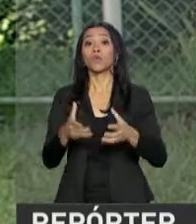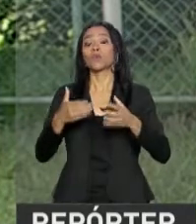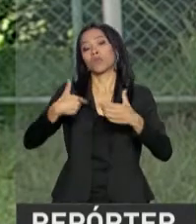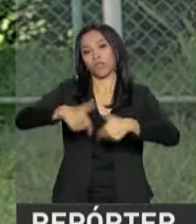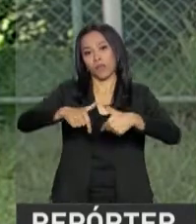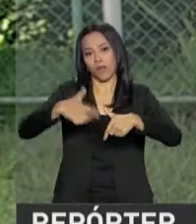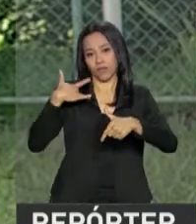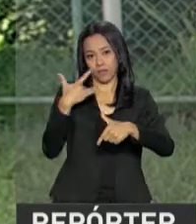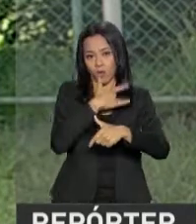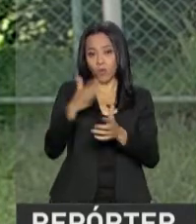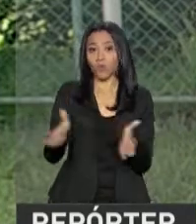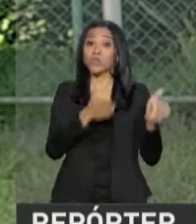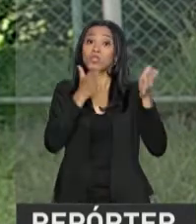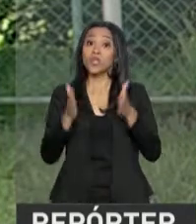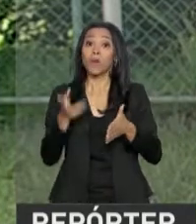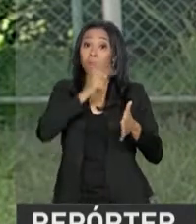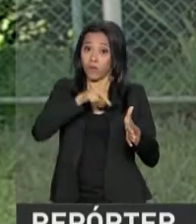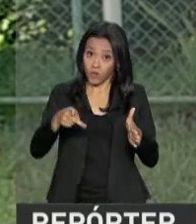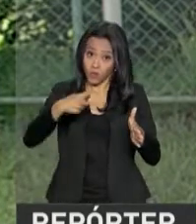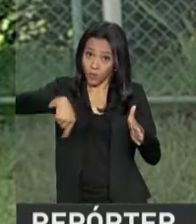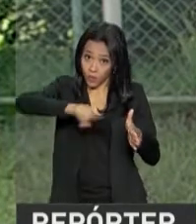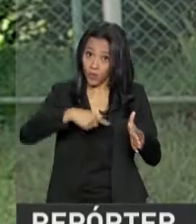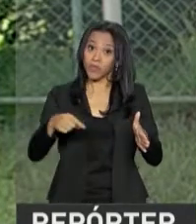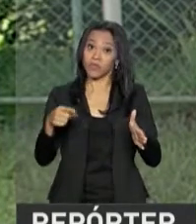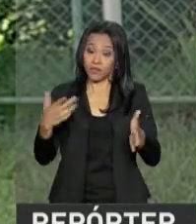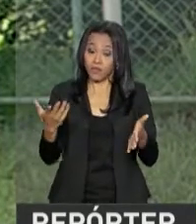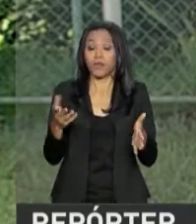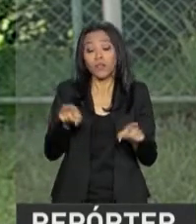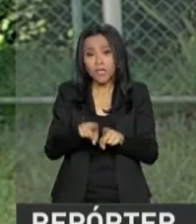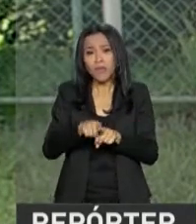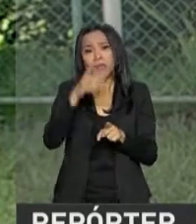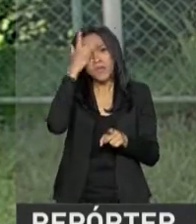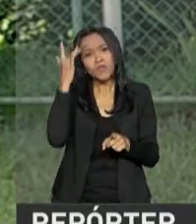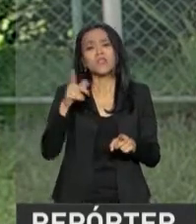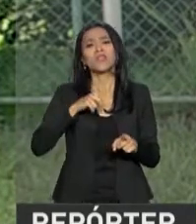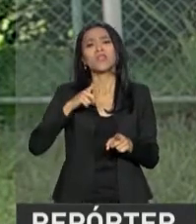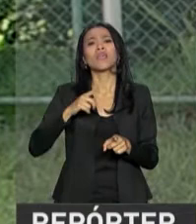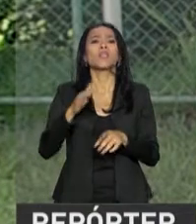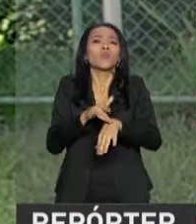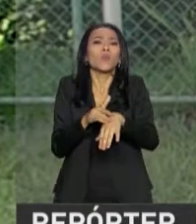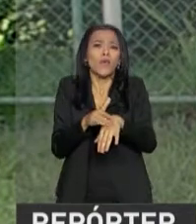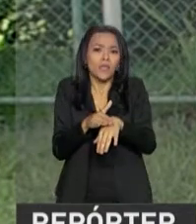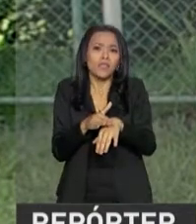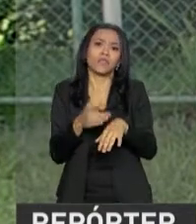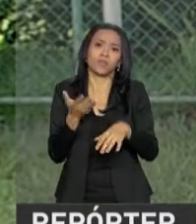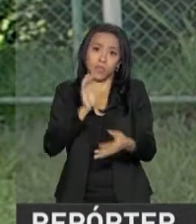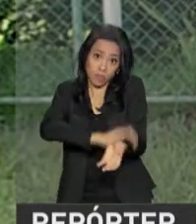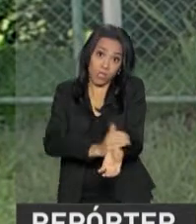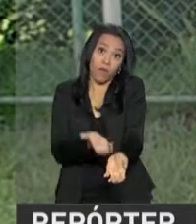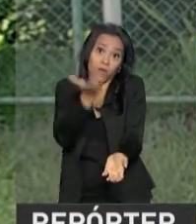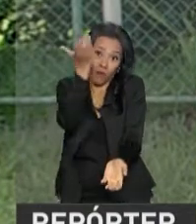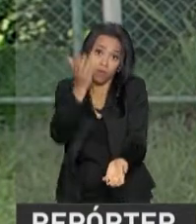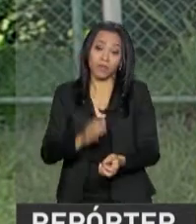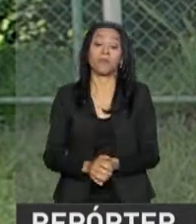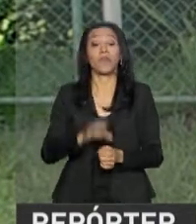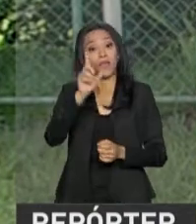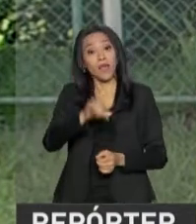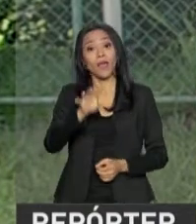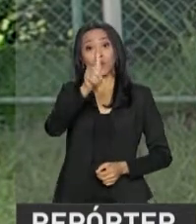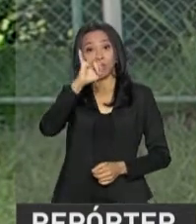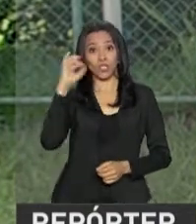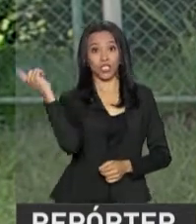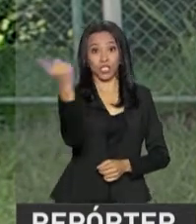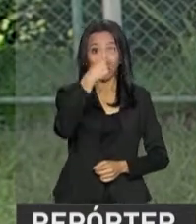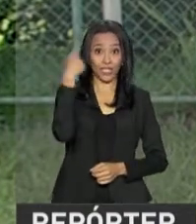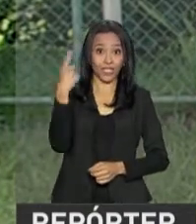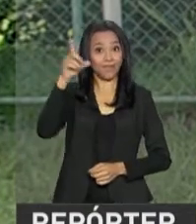de escola pública particular e também aquelas pessoas que têm alguma doença crônica, como hipertensão, por exemplo. E o governo marcou um dia de